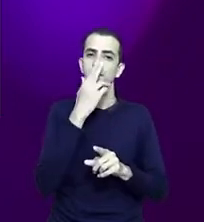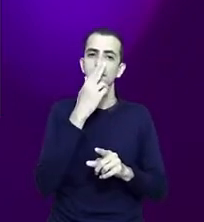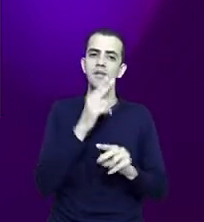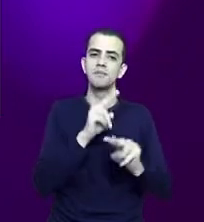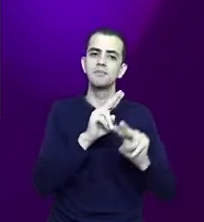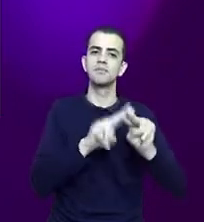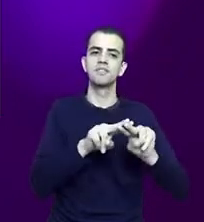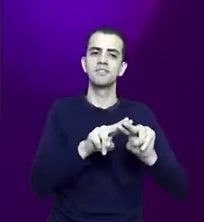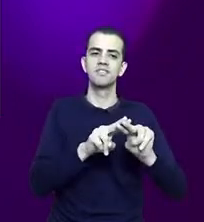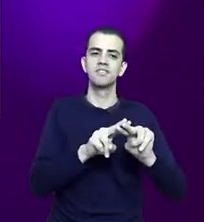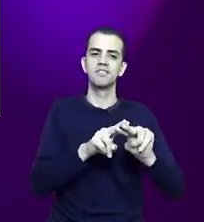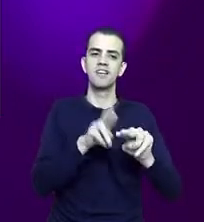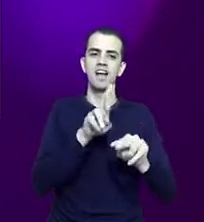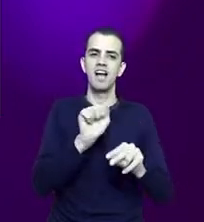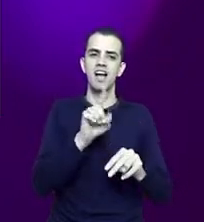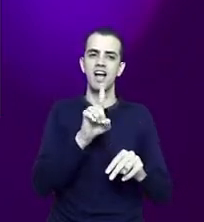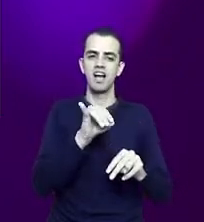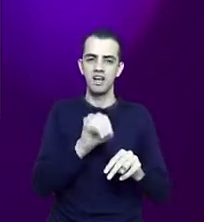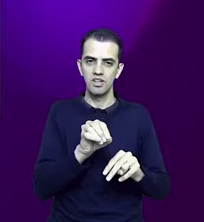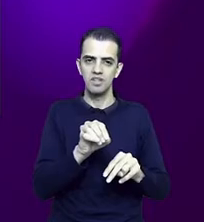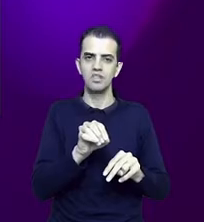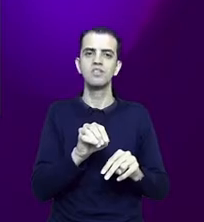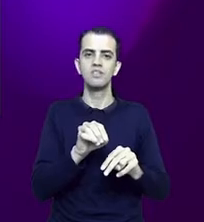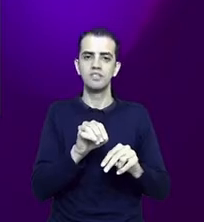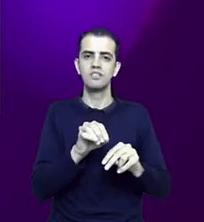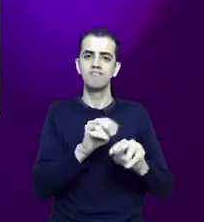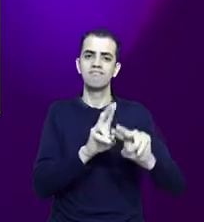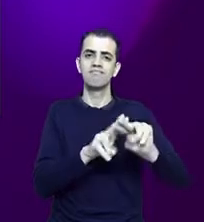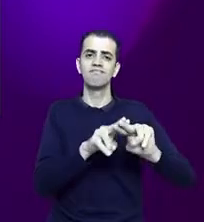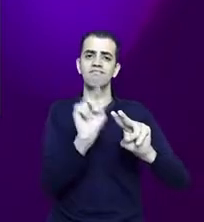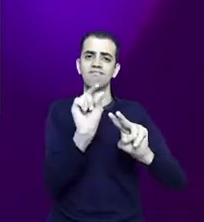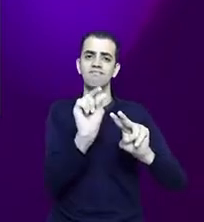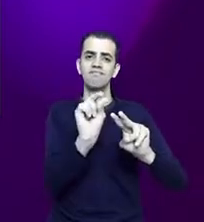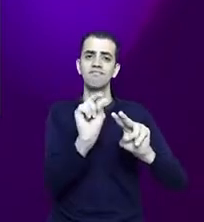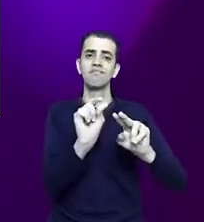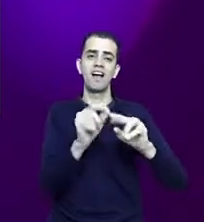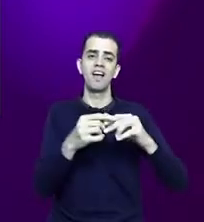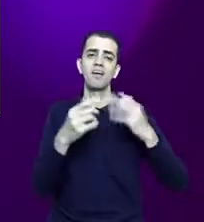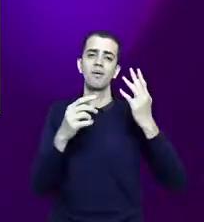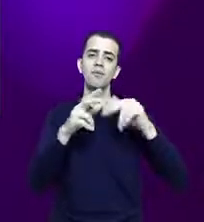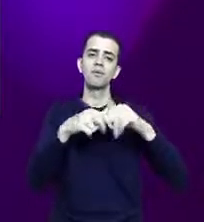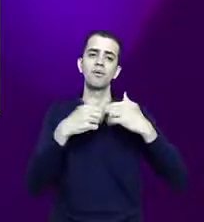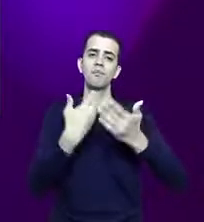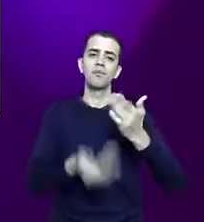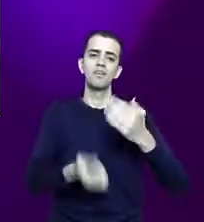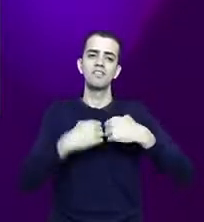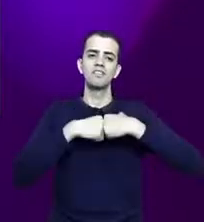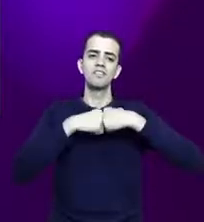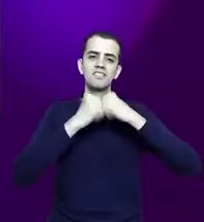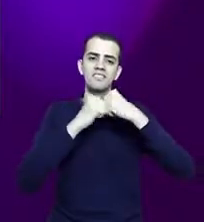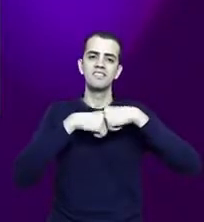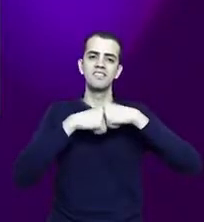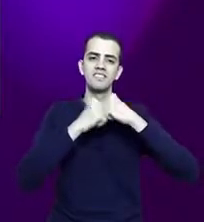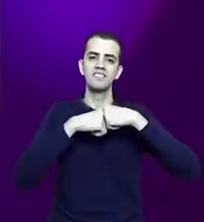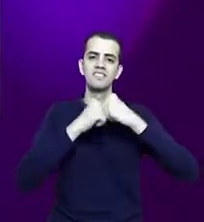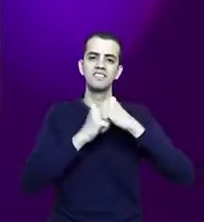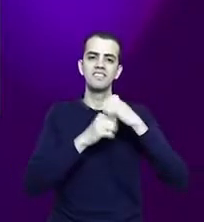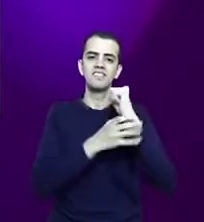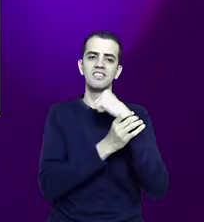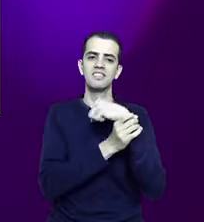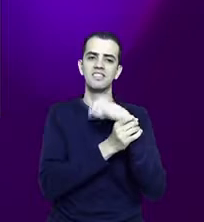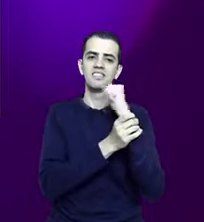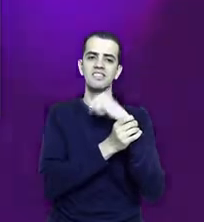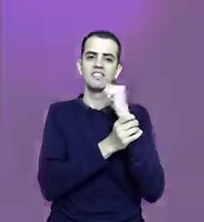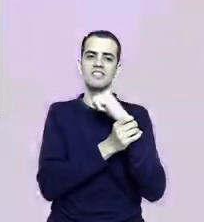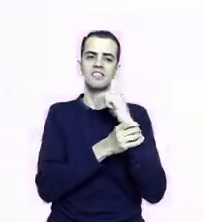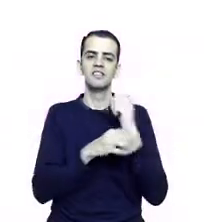aprisionado dentro do rádio, né? E é por isso que a mobilidade ali, a flexão do punho fica muito limitada. Então, esse